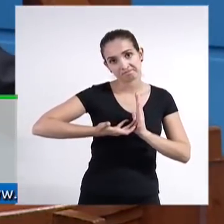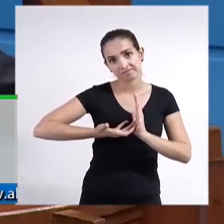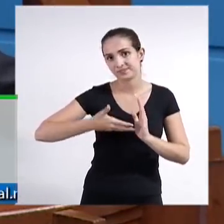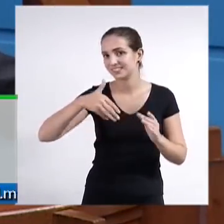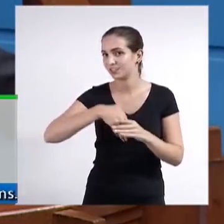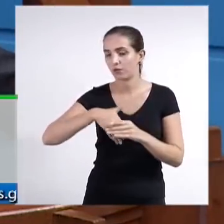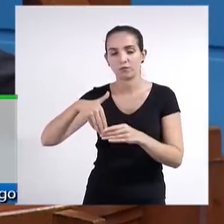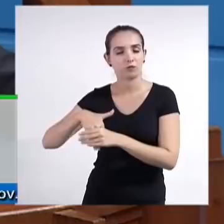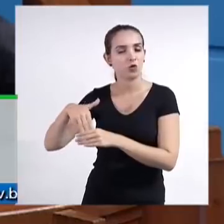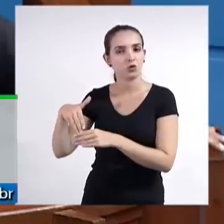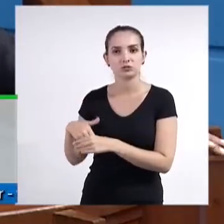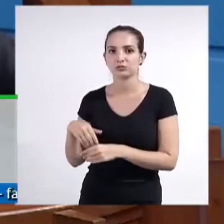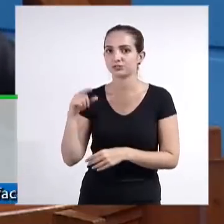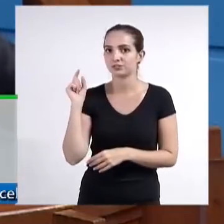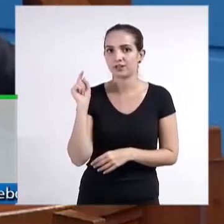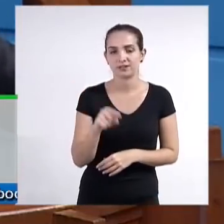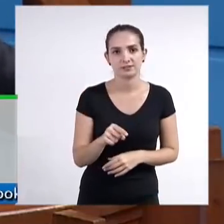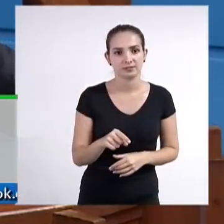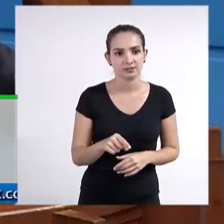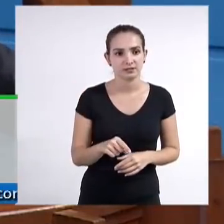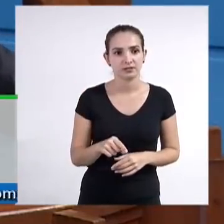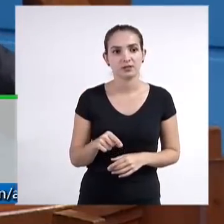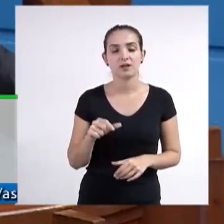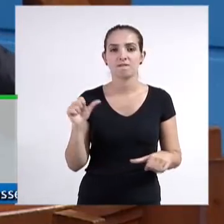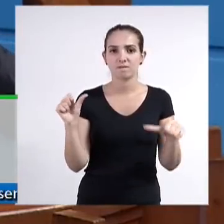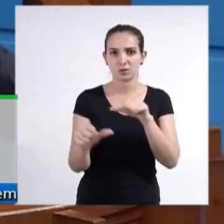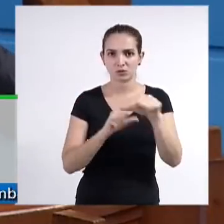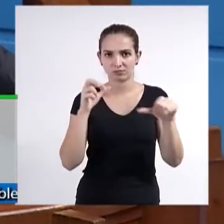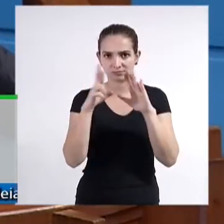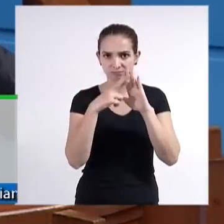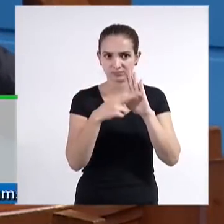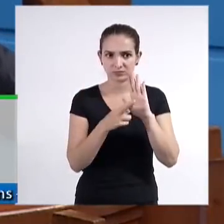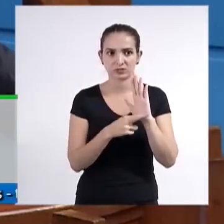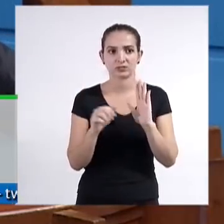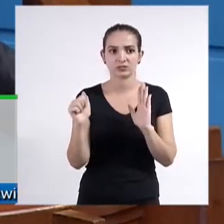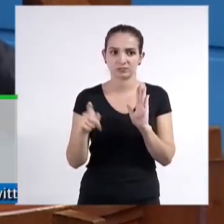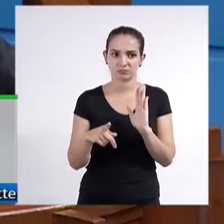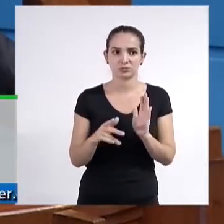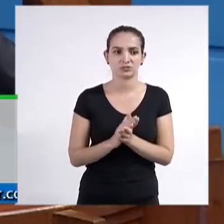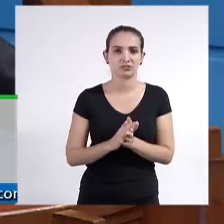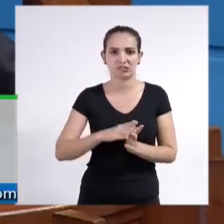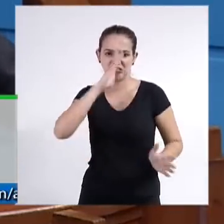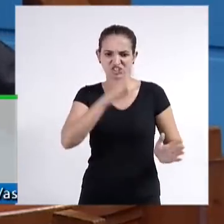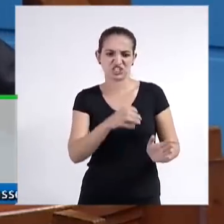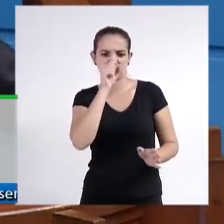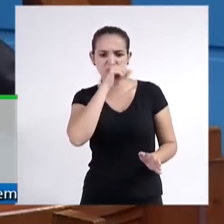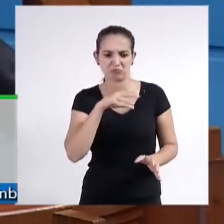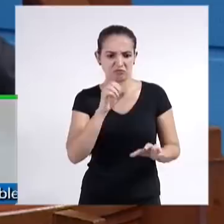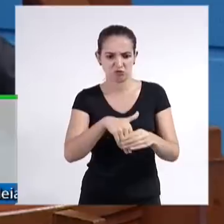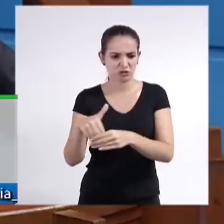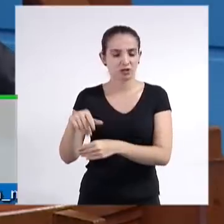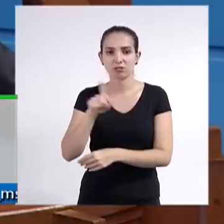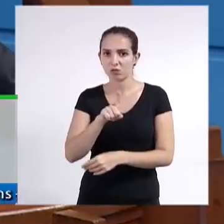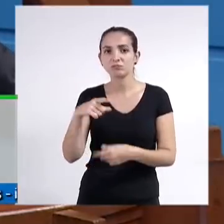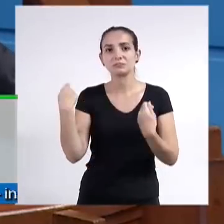não vote essa reforma toque de caixa, que ela seja melhor discutida nas